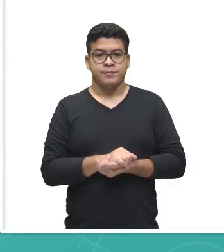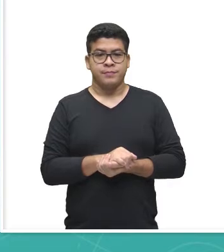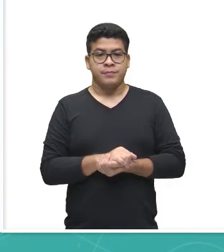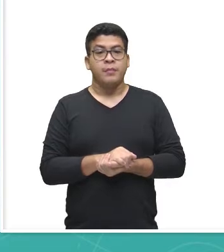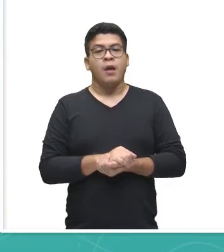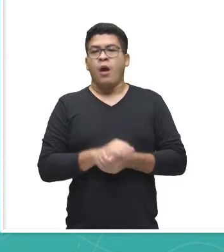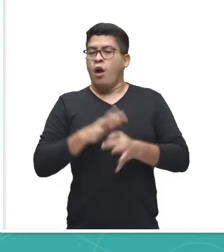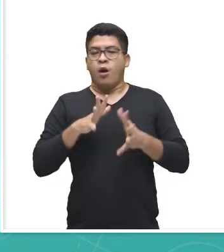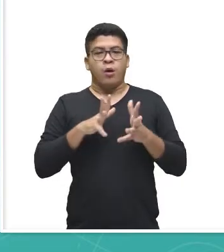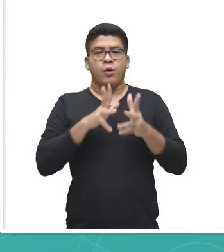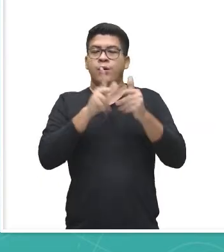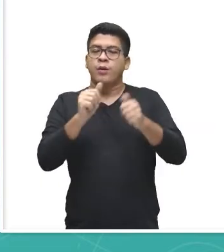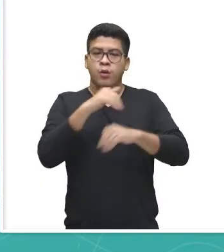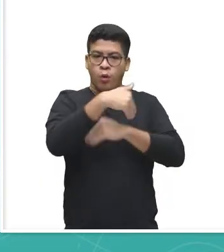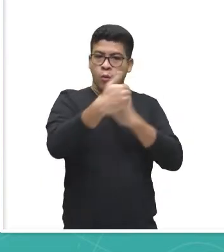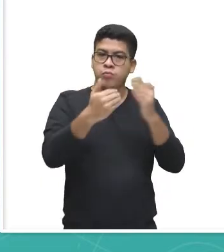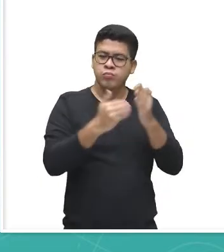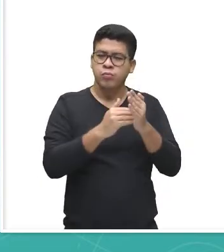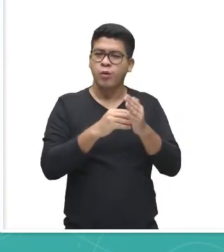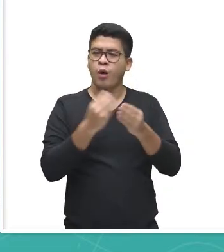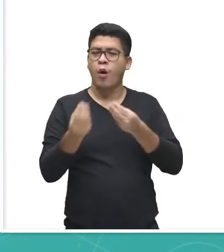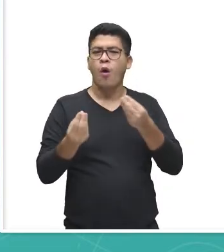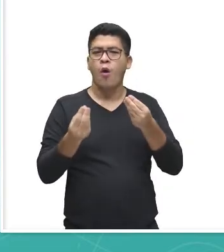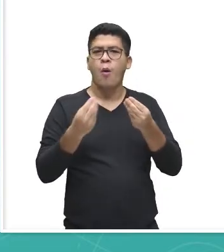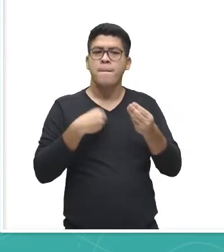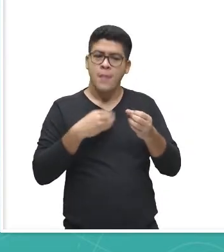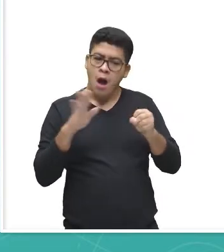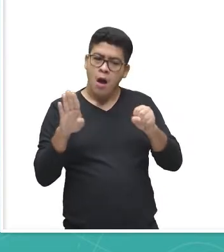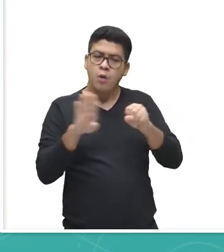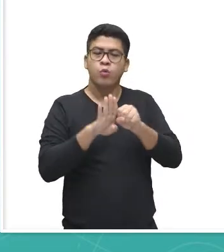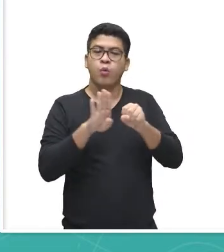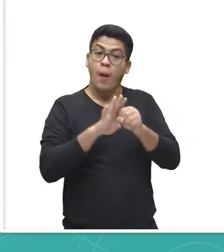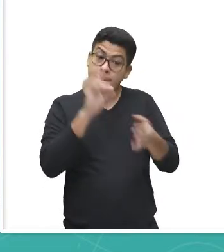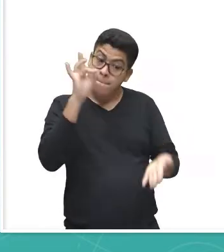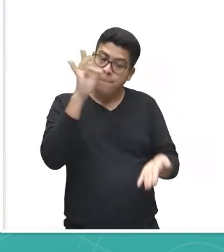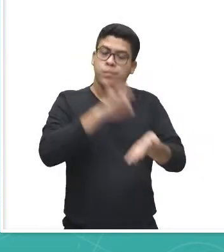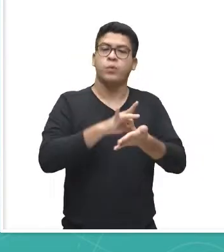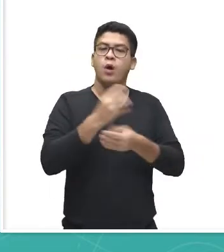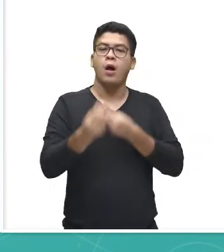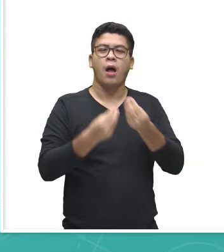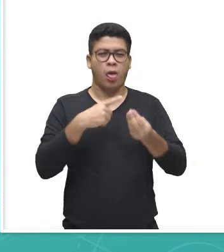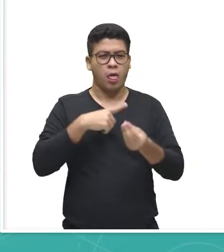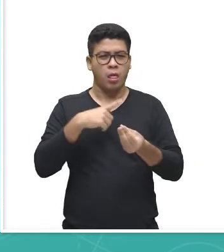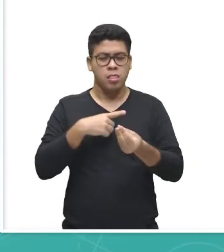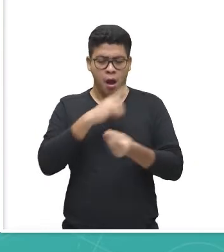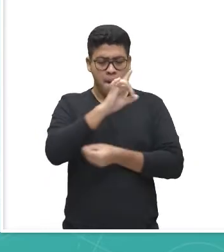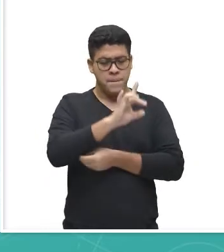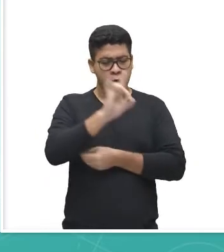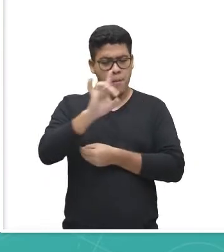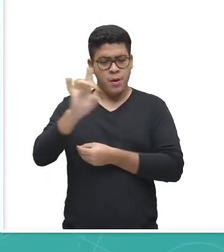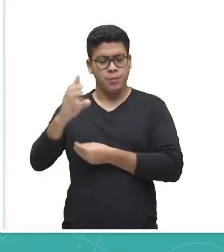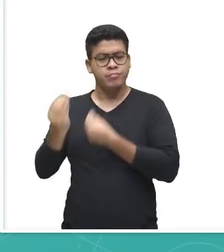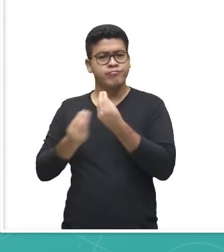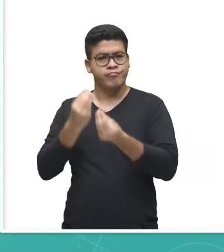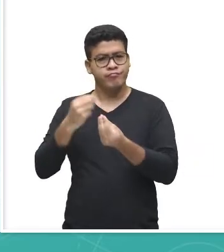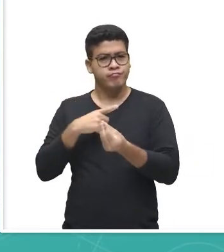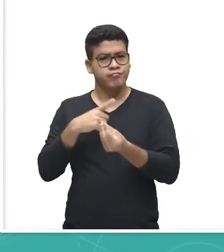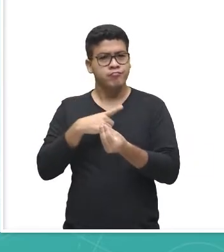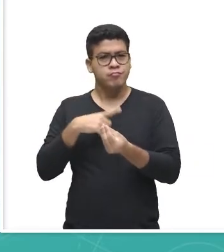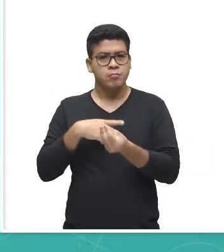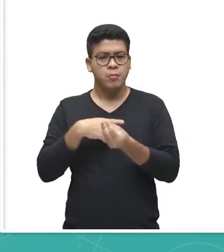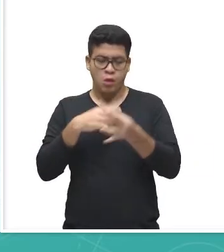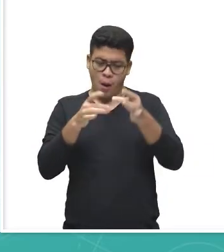Todas as substâncias puras apresentam individualmente diversas